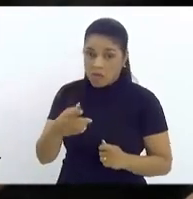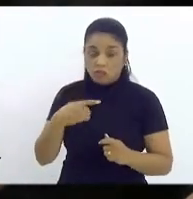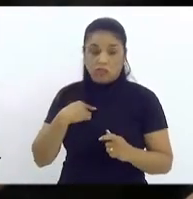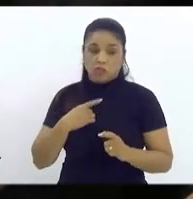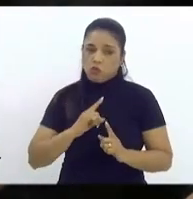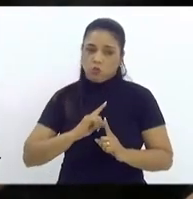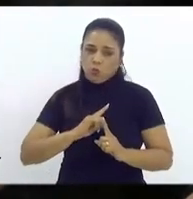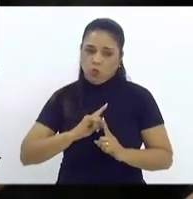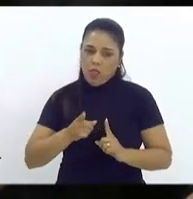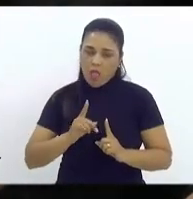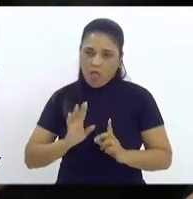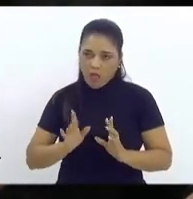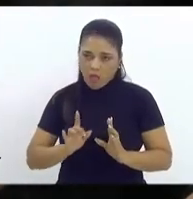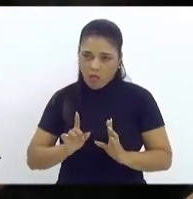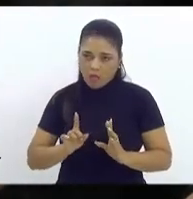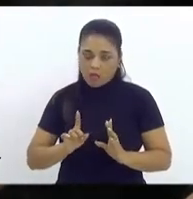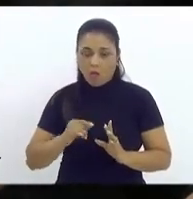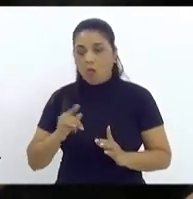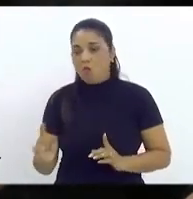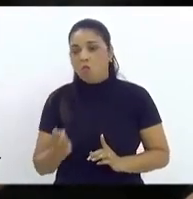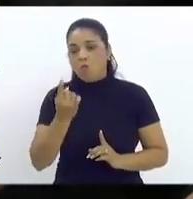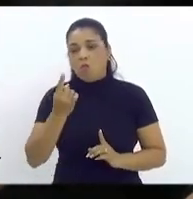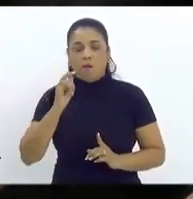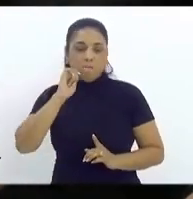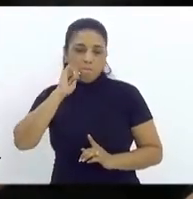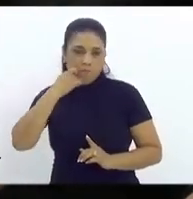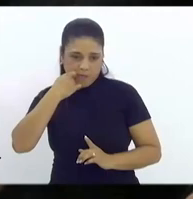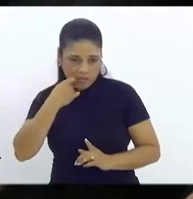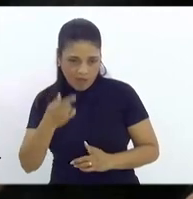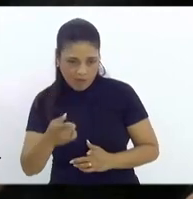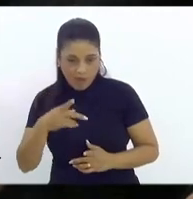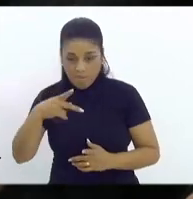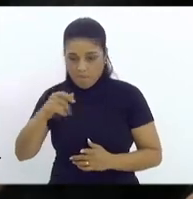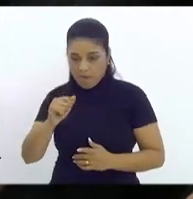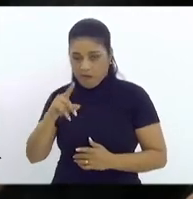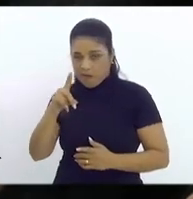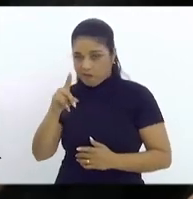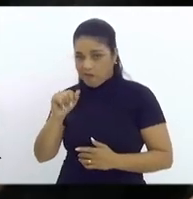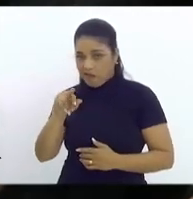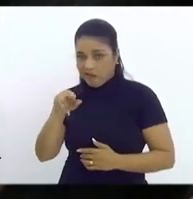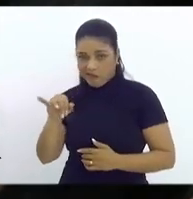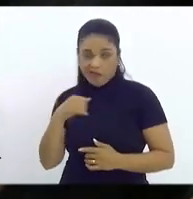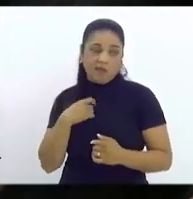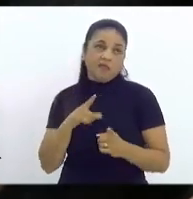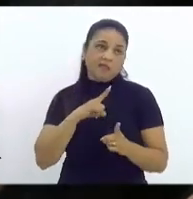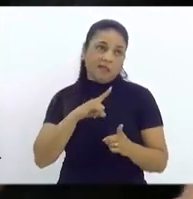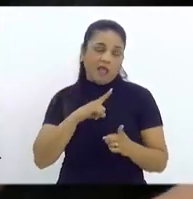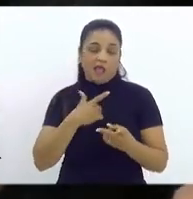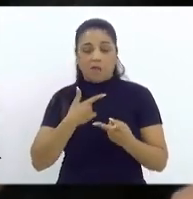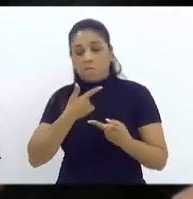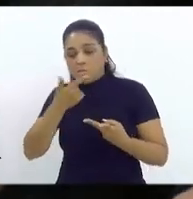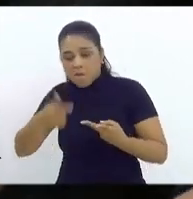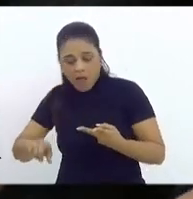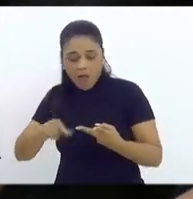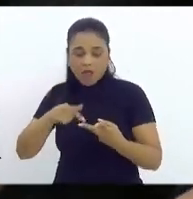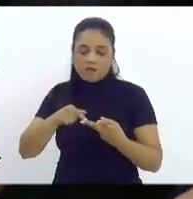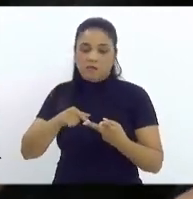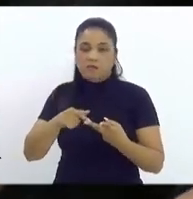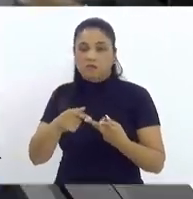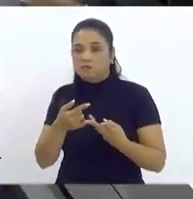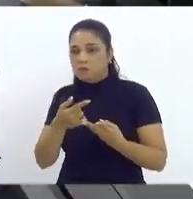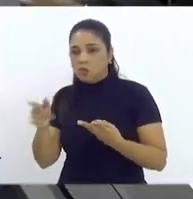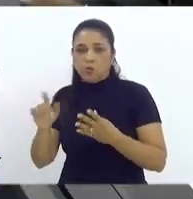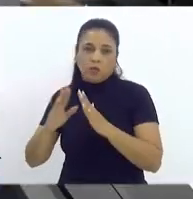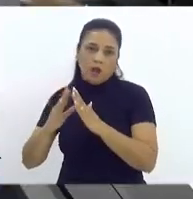nega porque uma padaria já tem uma padaria, um cliente tem mais de uma residência. Deputado, mas qual é o critério para